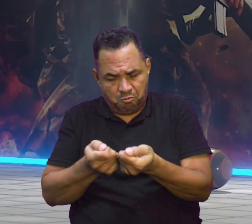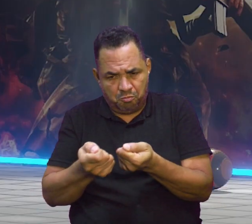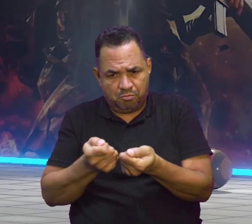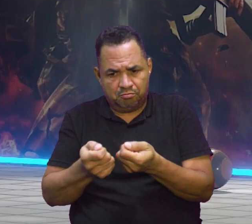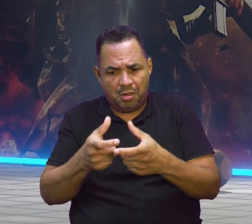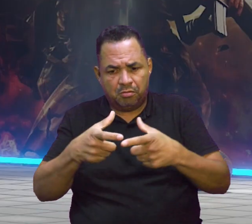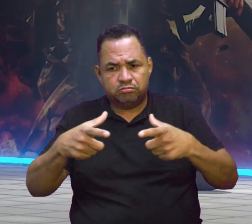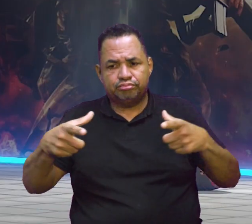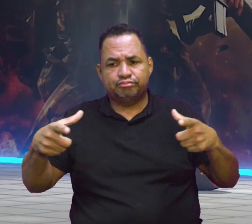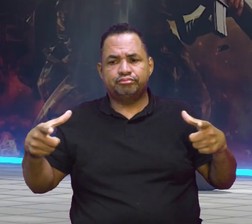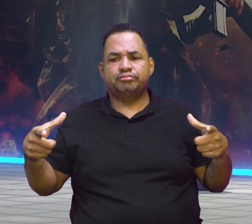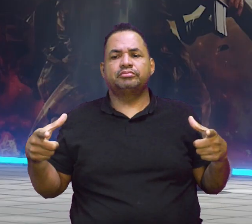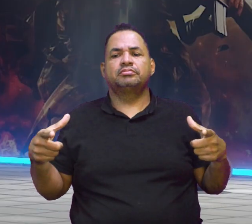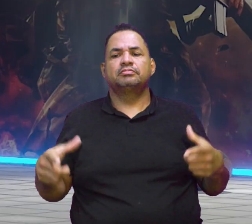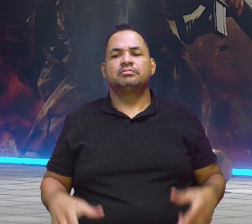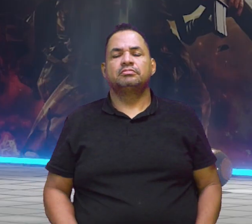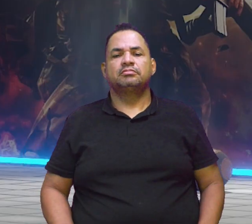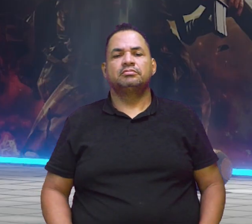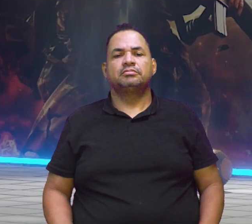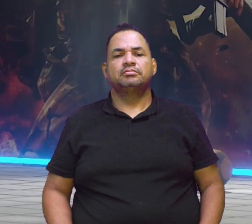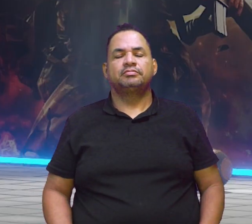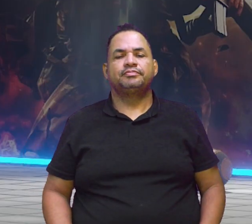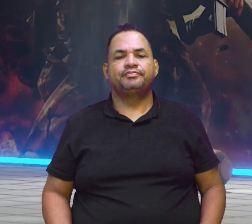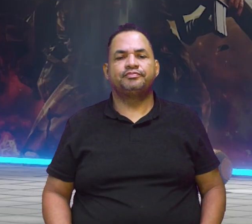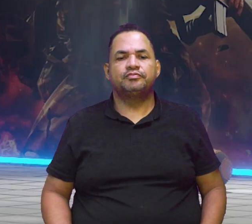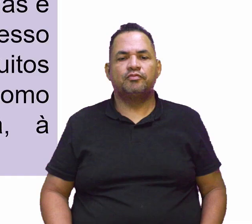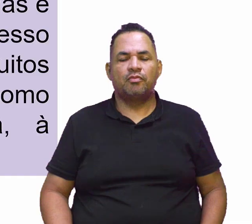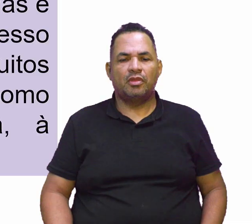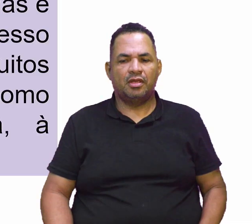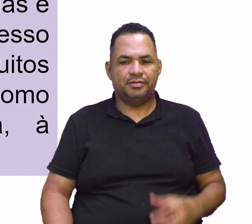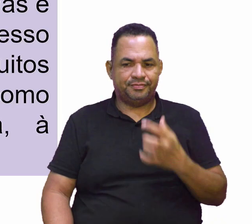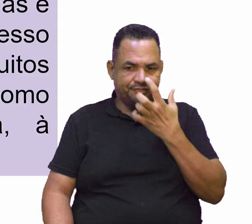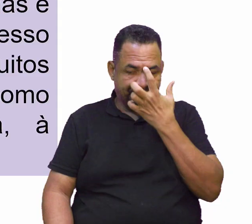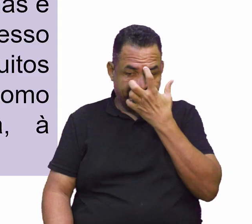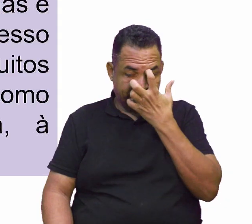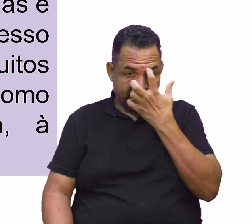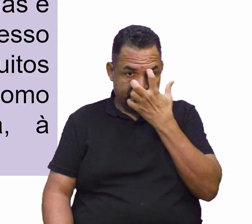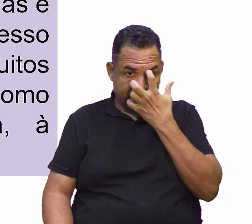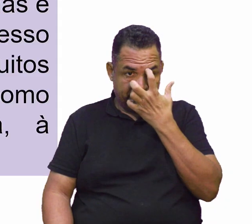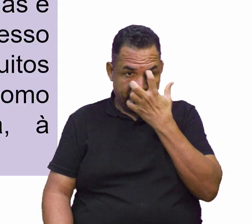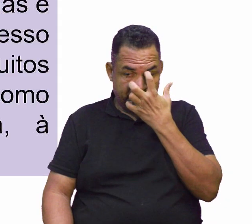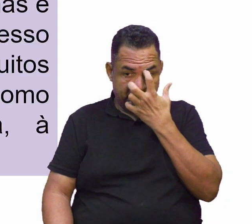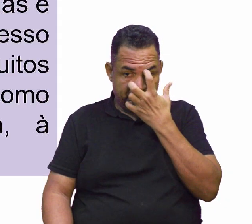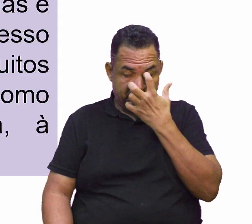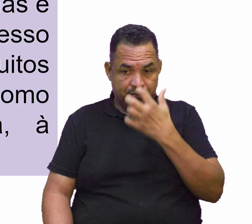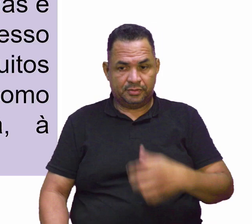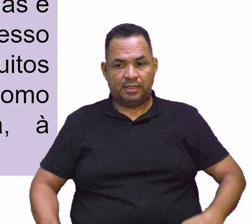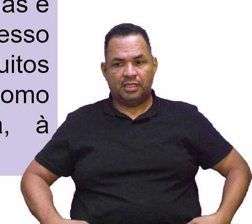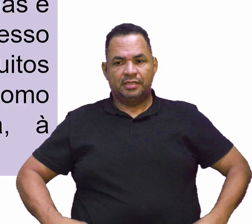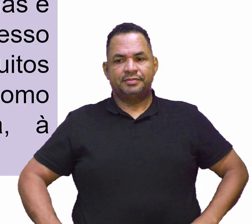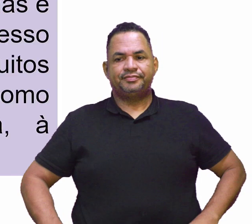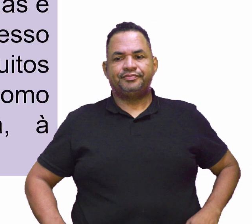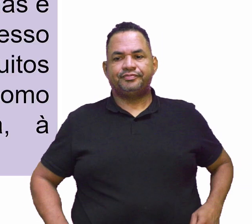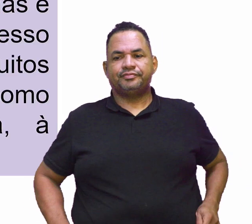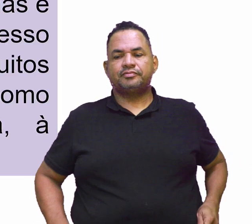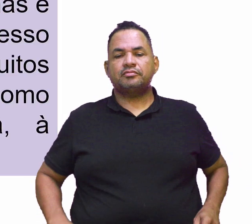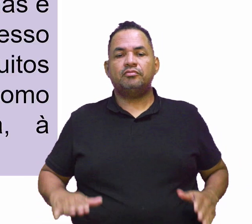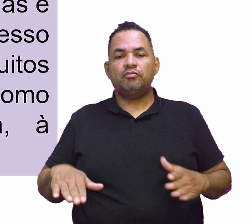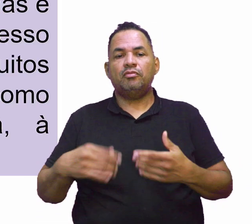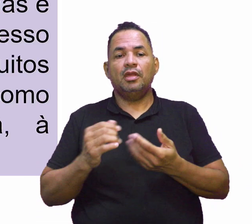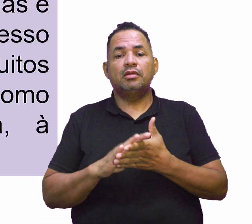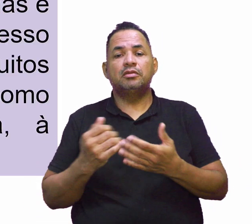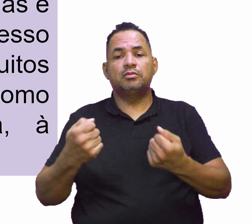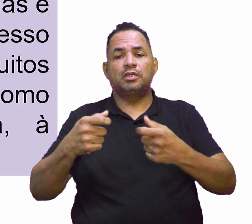vez mais. Vamos continuar. Na tela, por favor. E aí, quando aumenta esse poder,